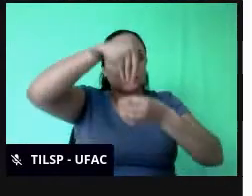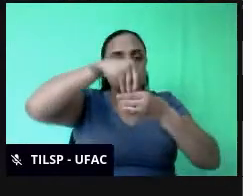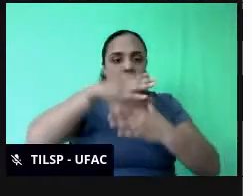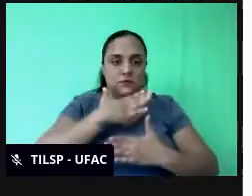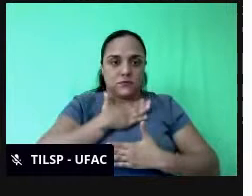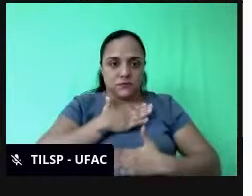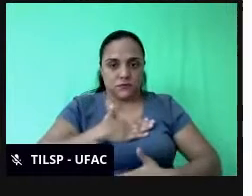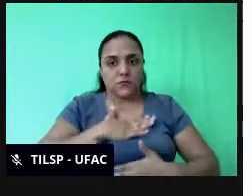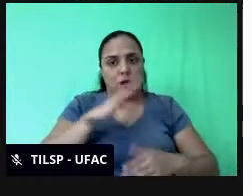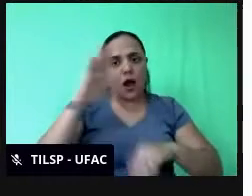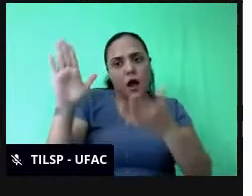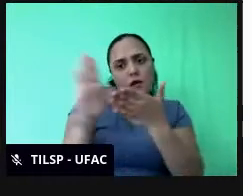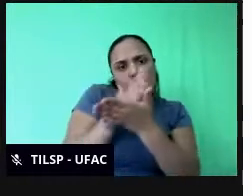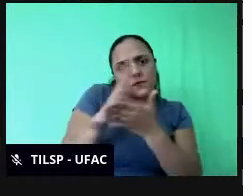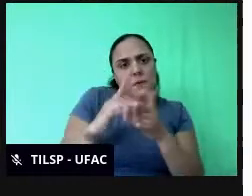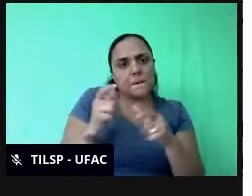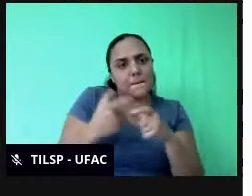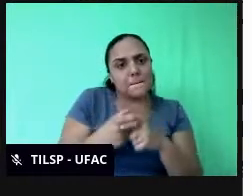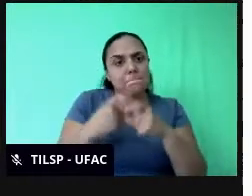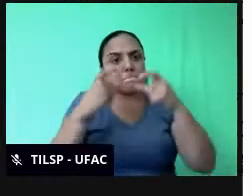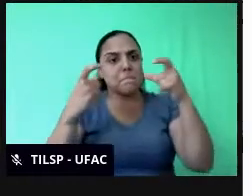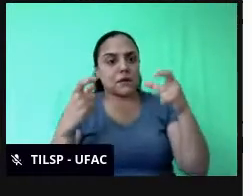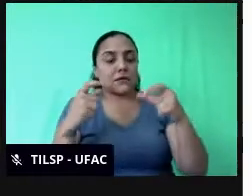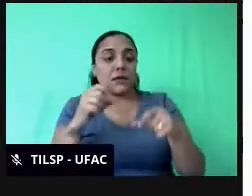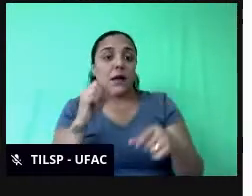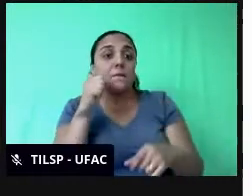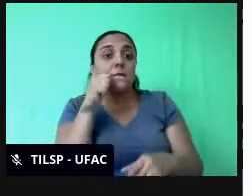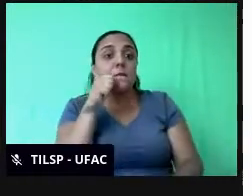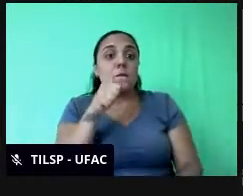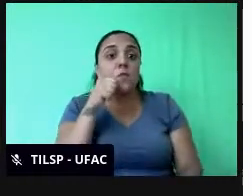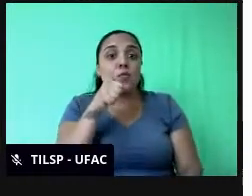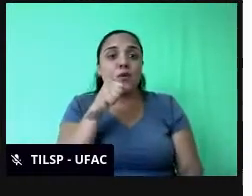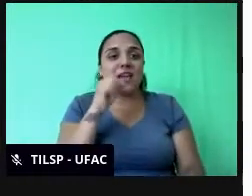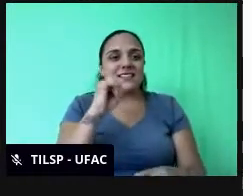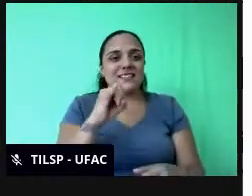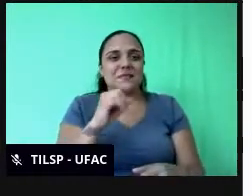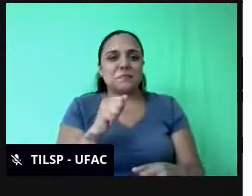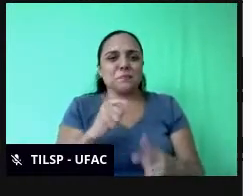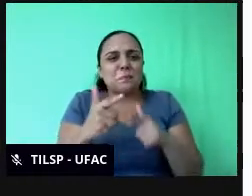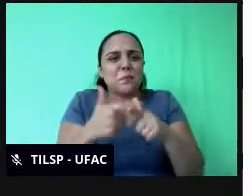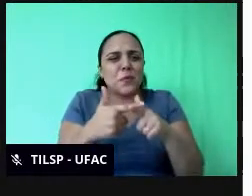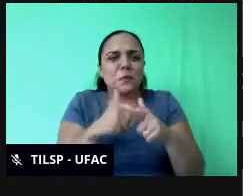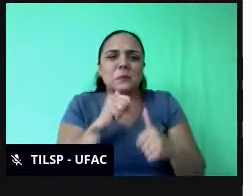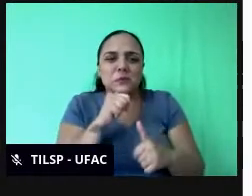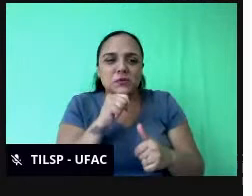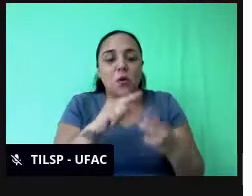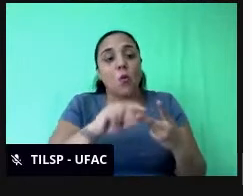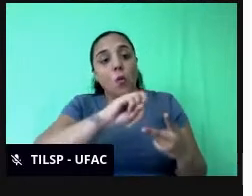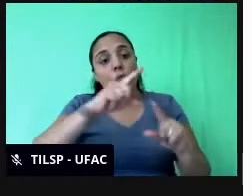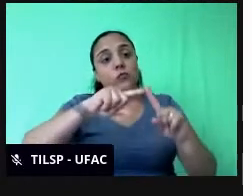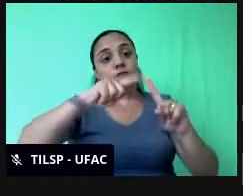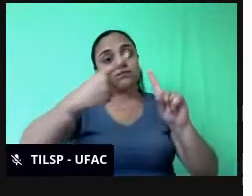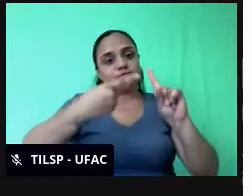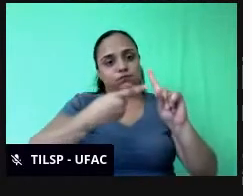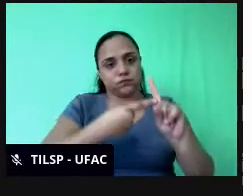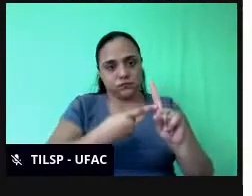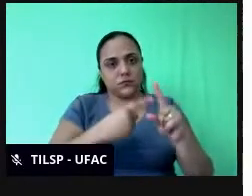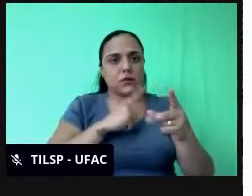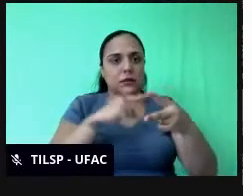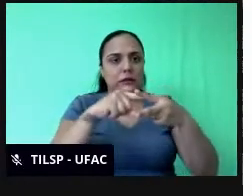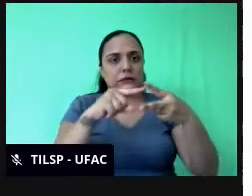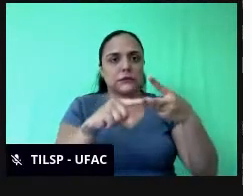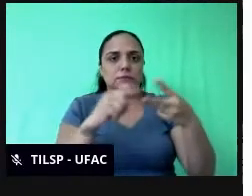ser maiores, principalmente em mulheres na pré-menopausa e também durante a gestação. Então, trago